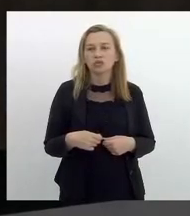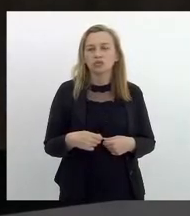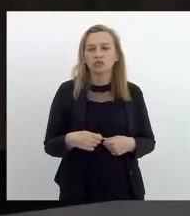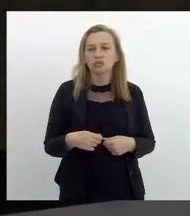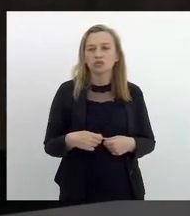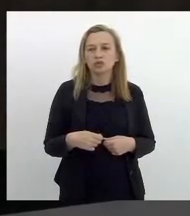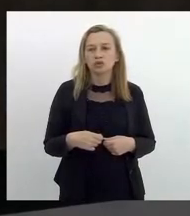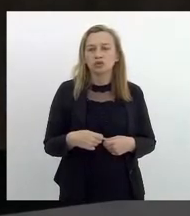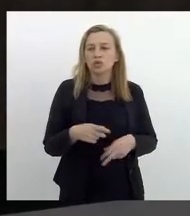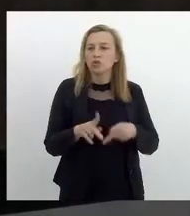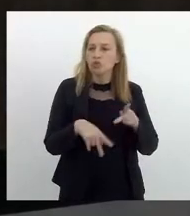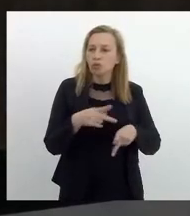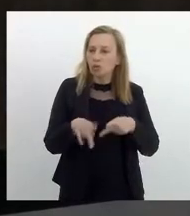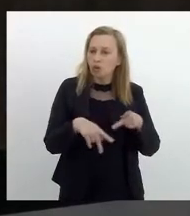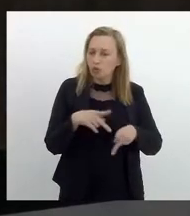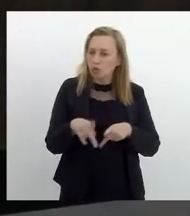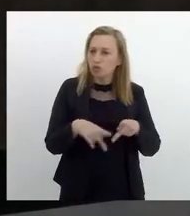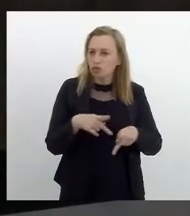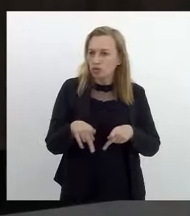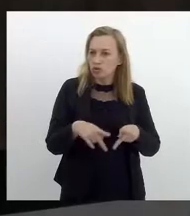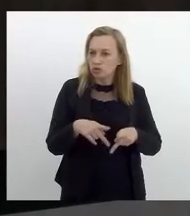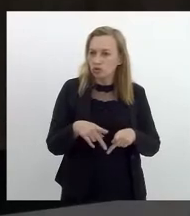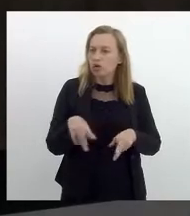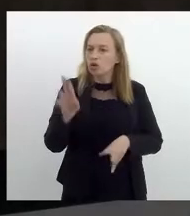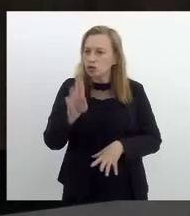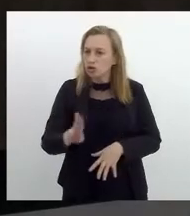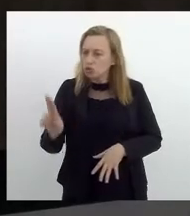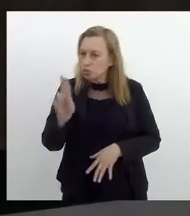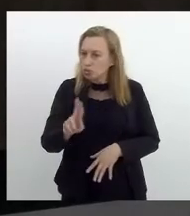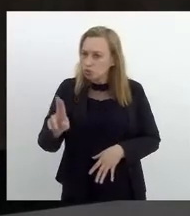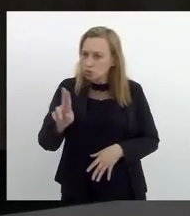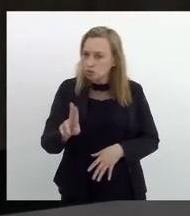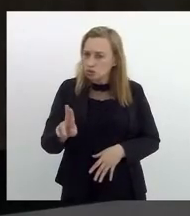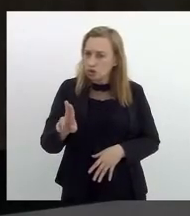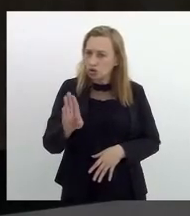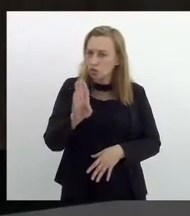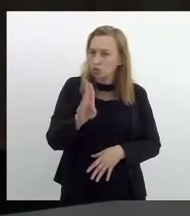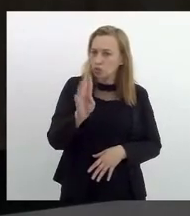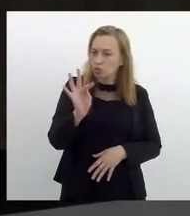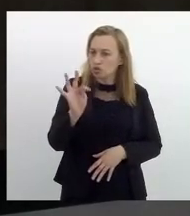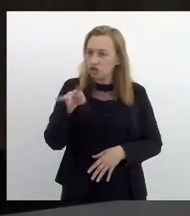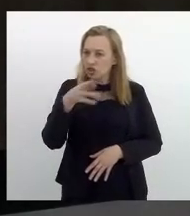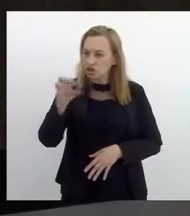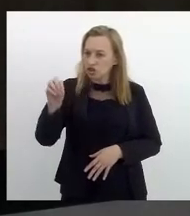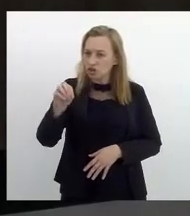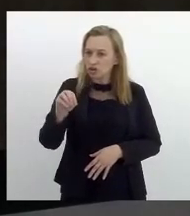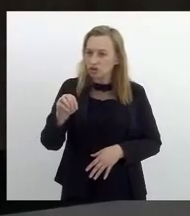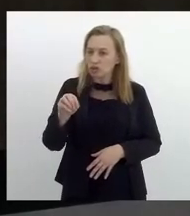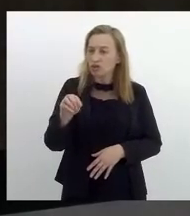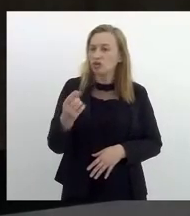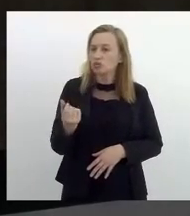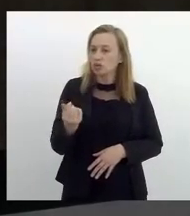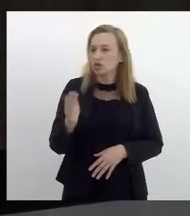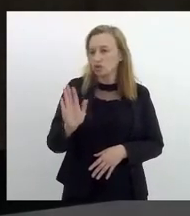a população que faz uso necessário do botijão seja acolhido por um preço